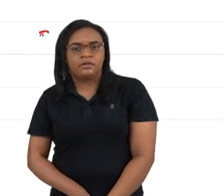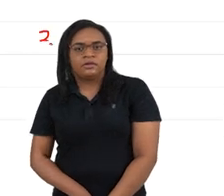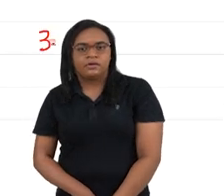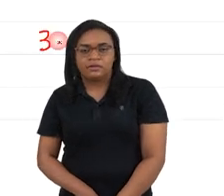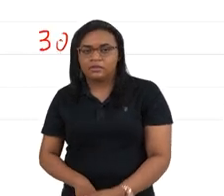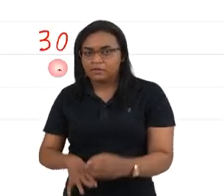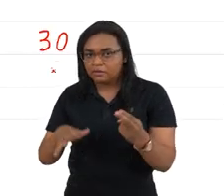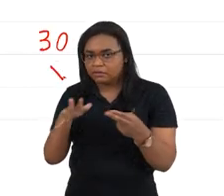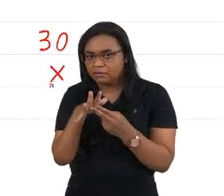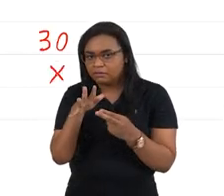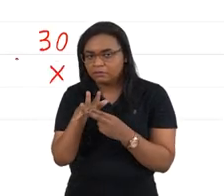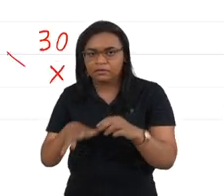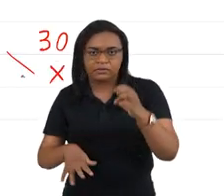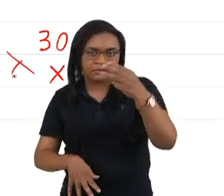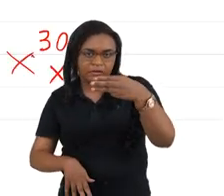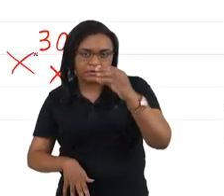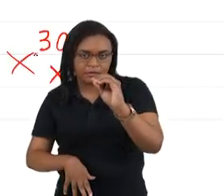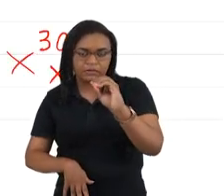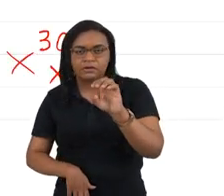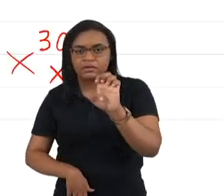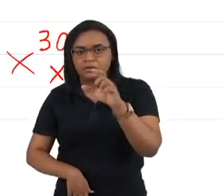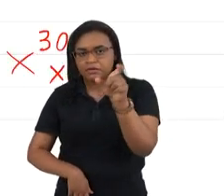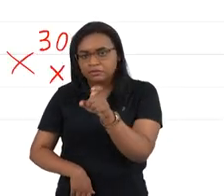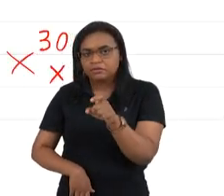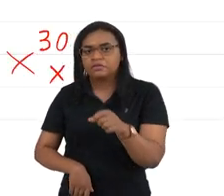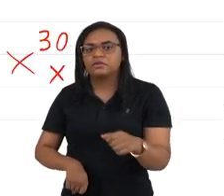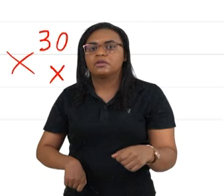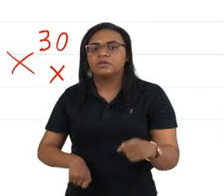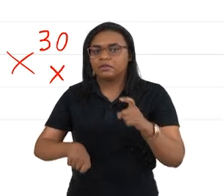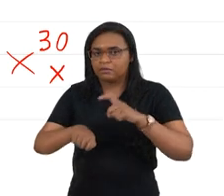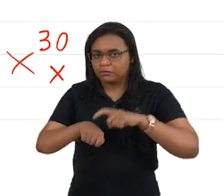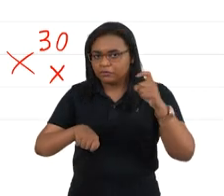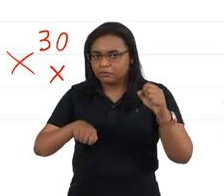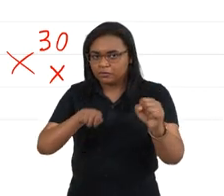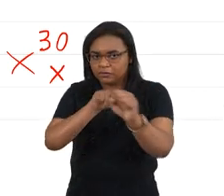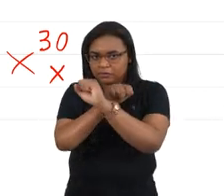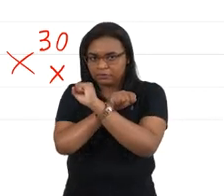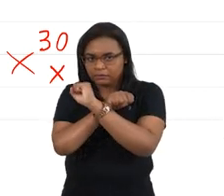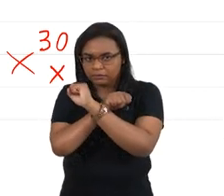É igual a 30 e x. Aí, agora a gente multiplica cruzado, né? Vai dar